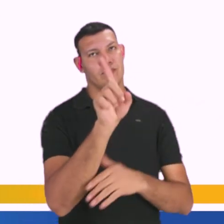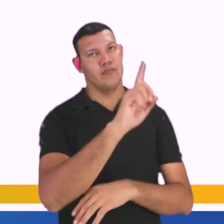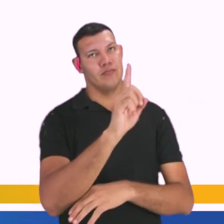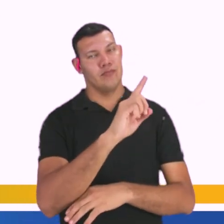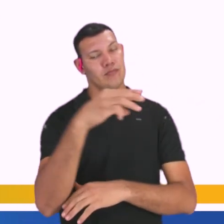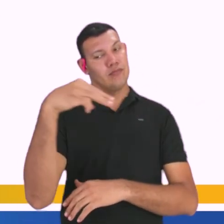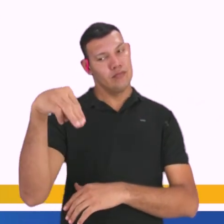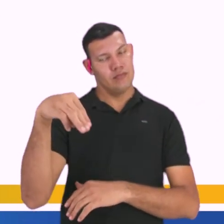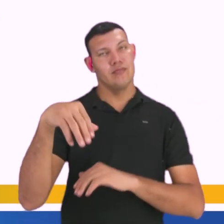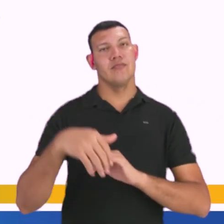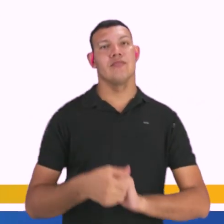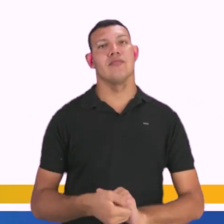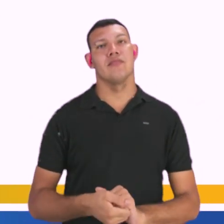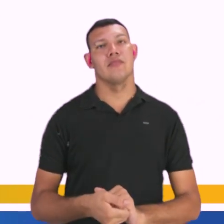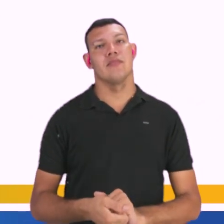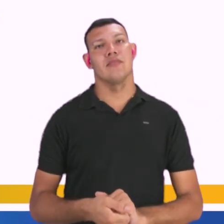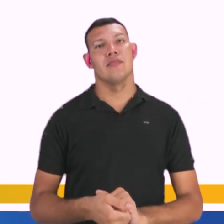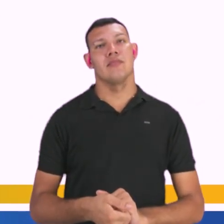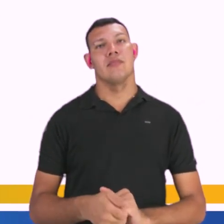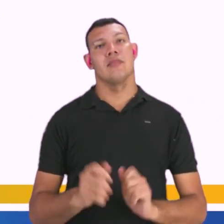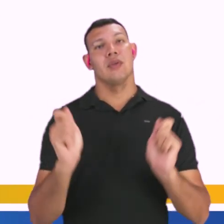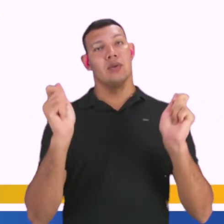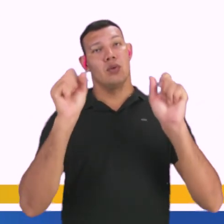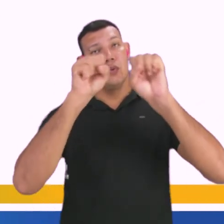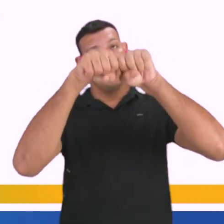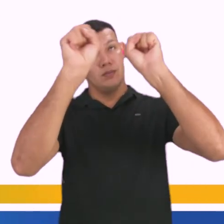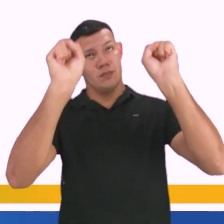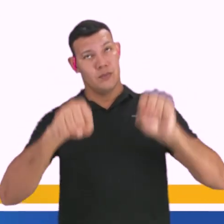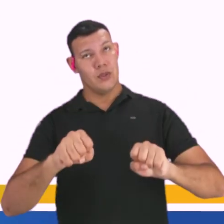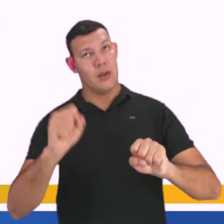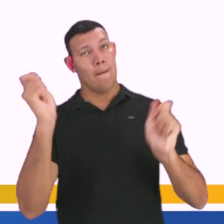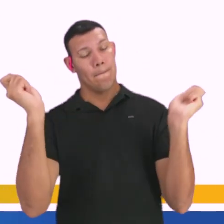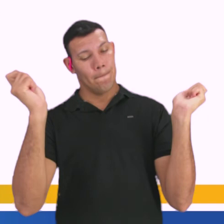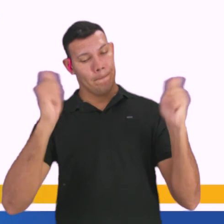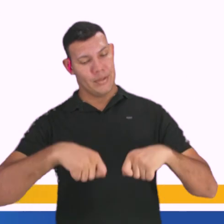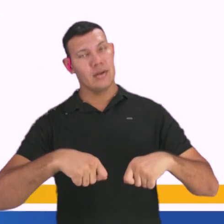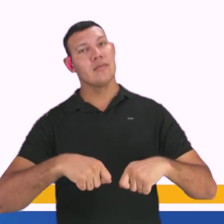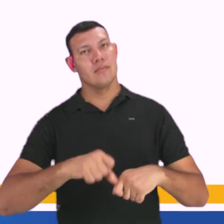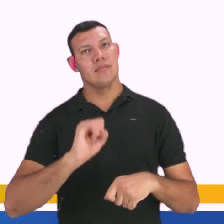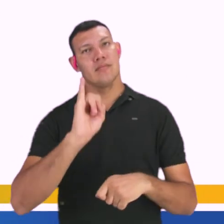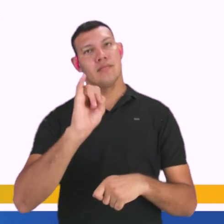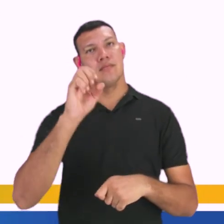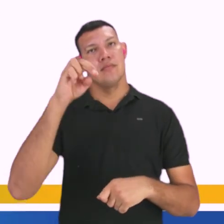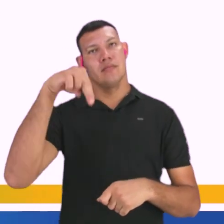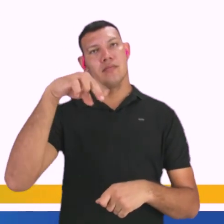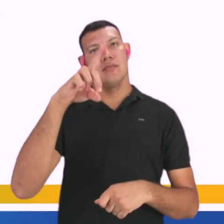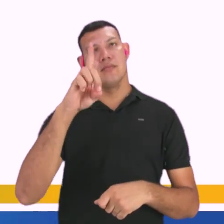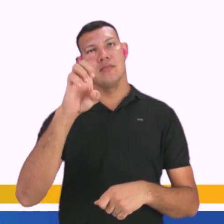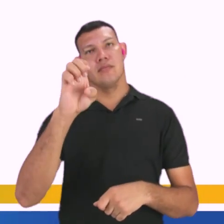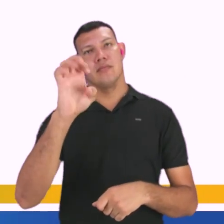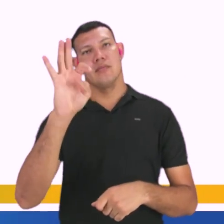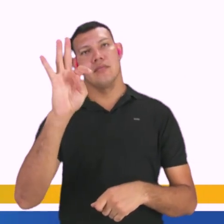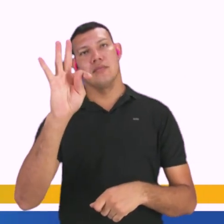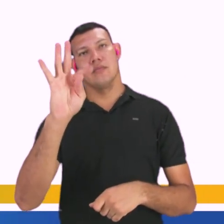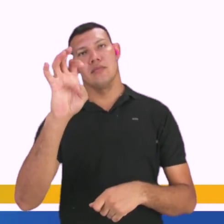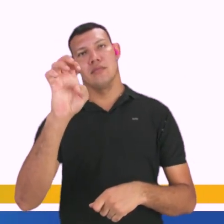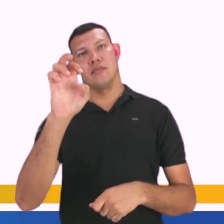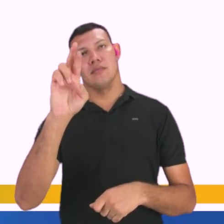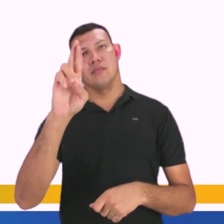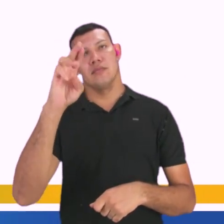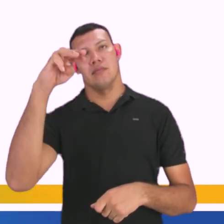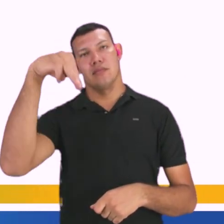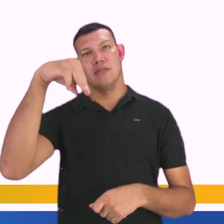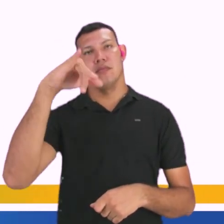ou seja é um sistema possível e ainda terminado Tudo bem